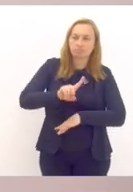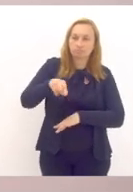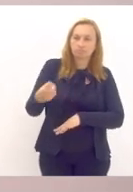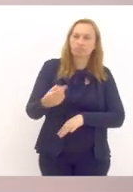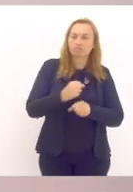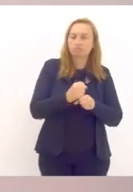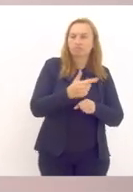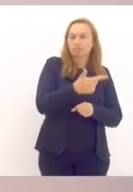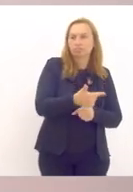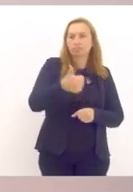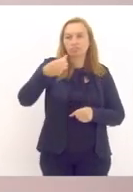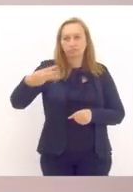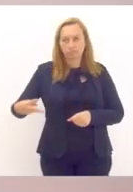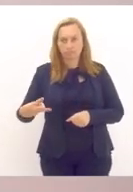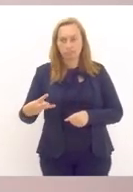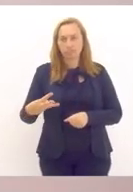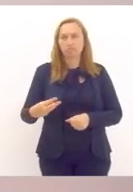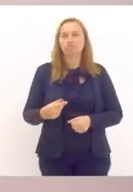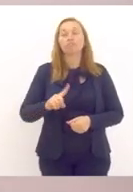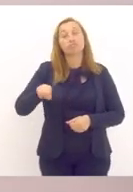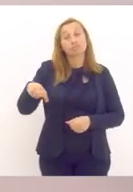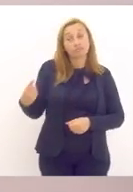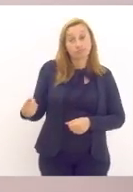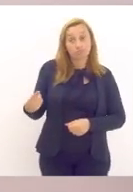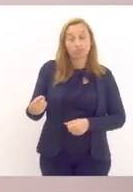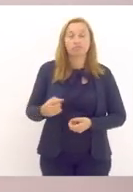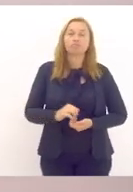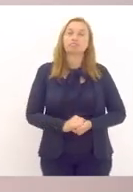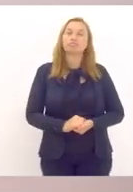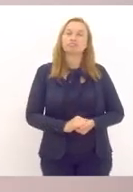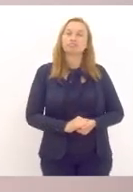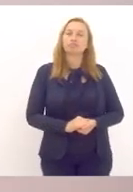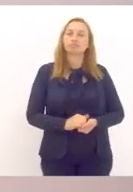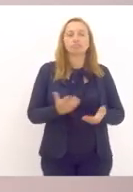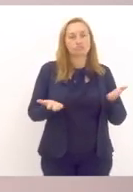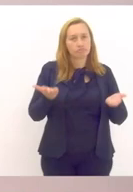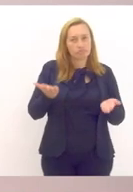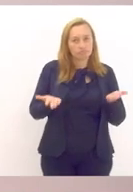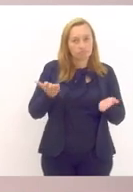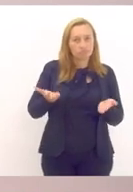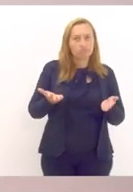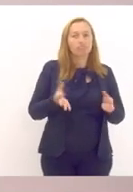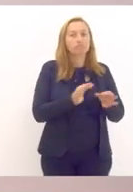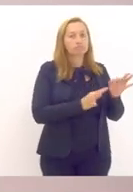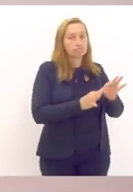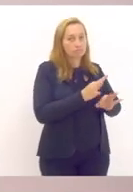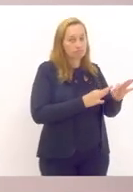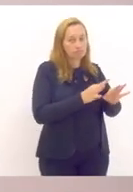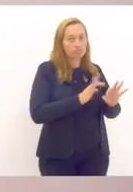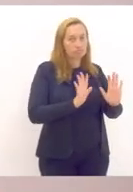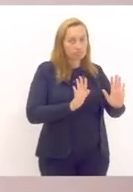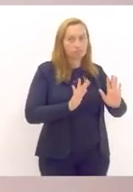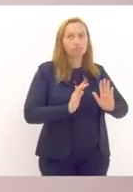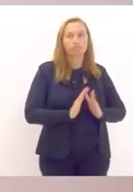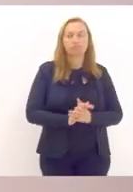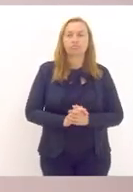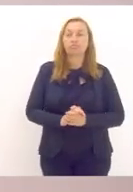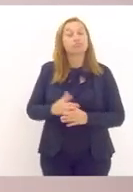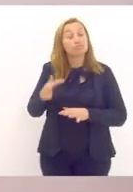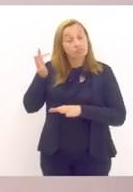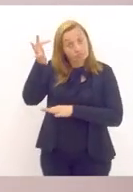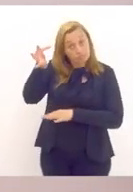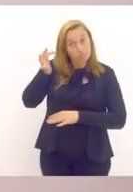têm depois seu plano complementar no RJPREV. Esse já é equilibrado. Esse plano é um plano equilibrado que nasceu equilibrado. Ou seja, o